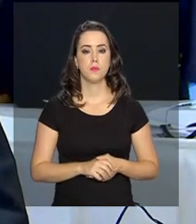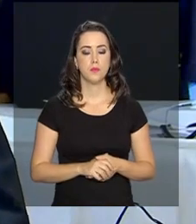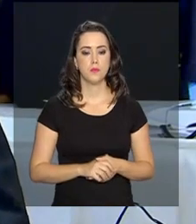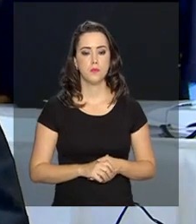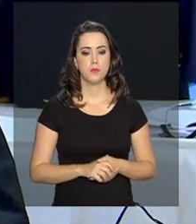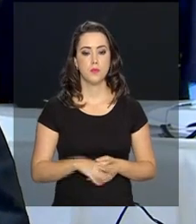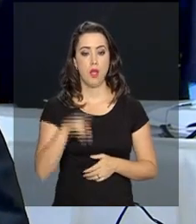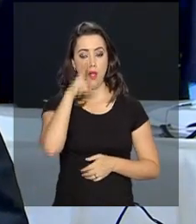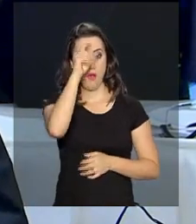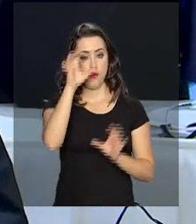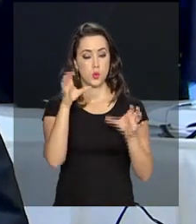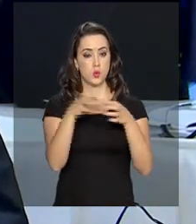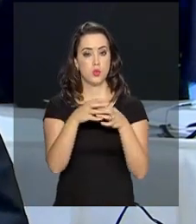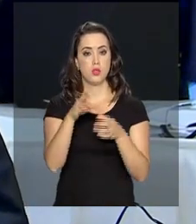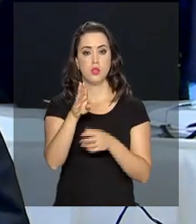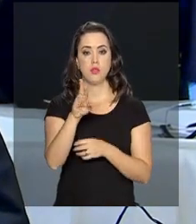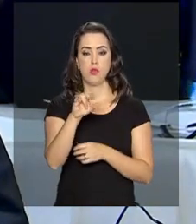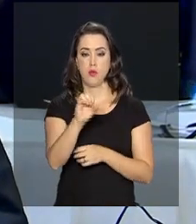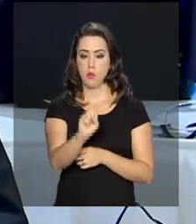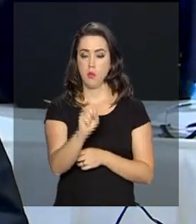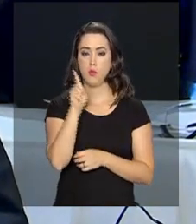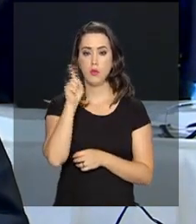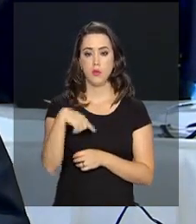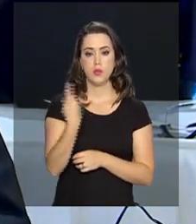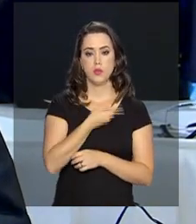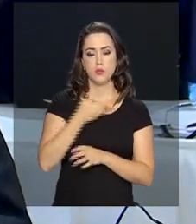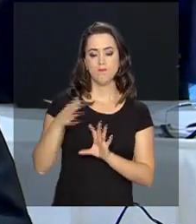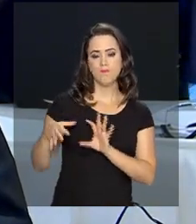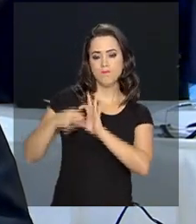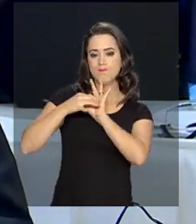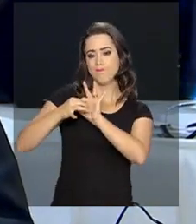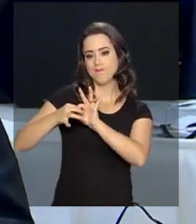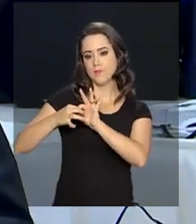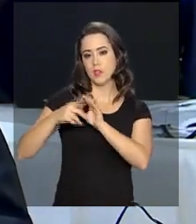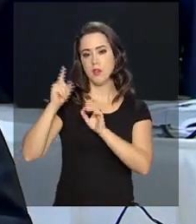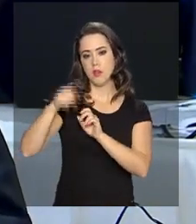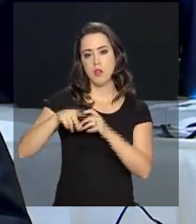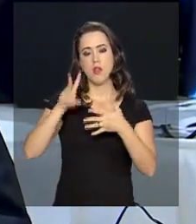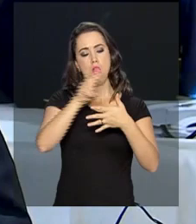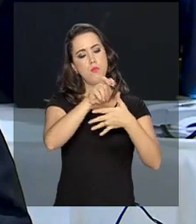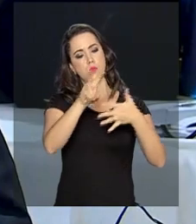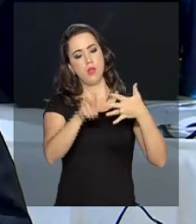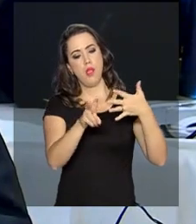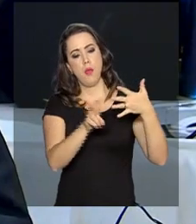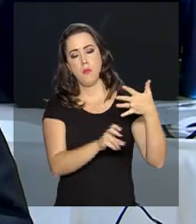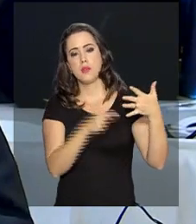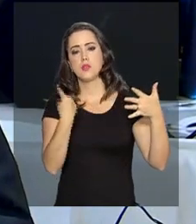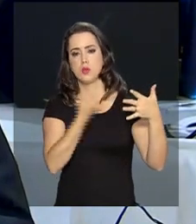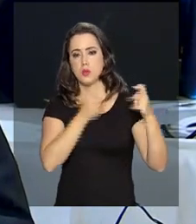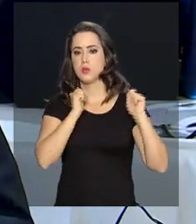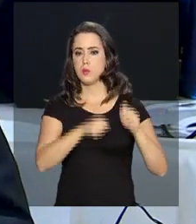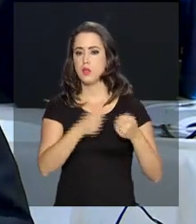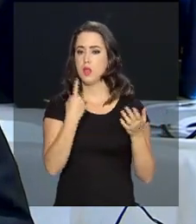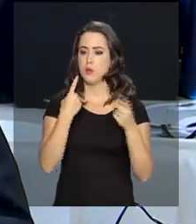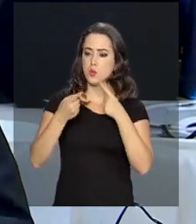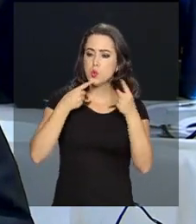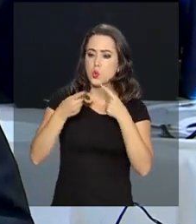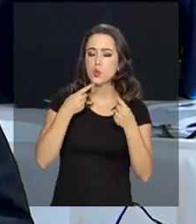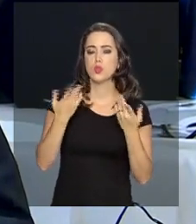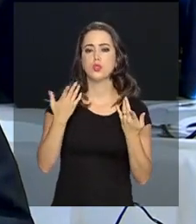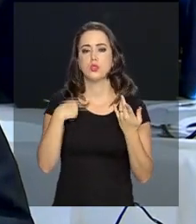A força do BRICS está naquilo que nos mantém coesos, está naqueles temas em torno dos quais podemos convergir e